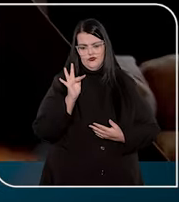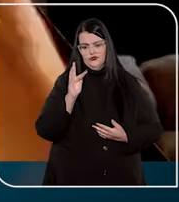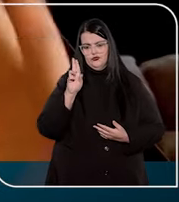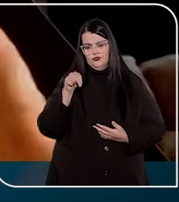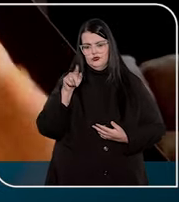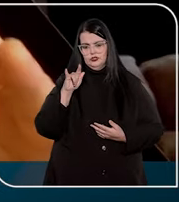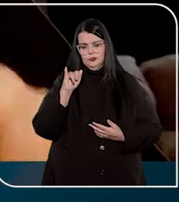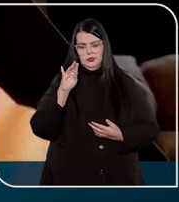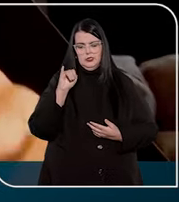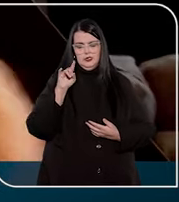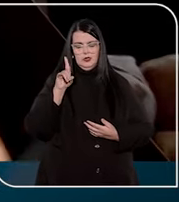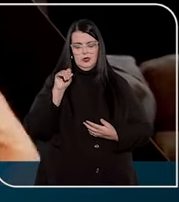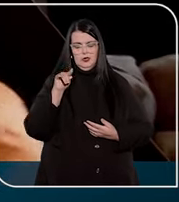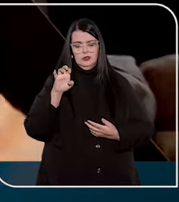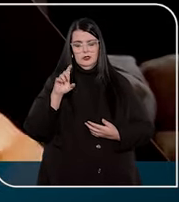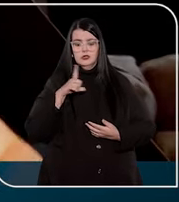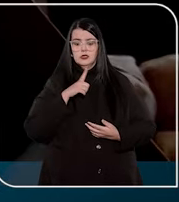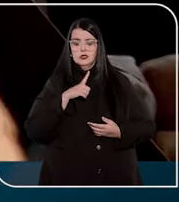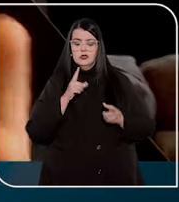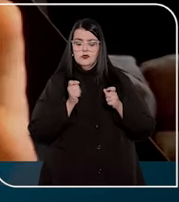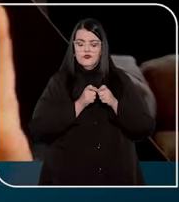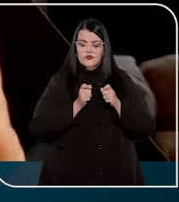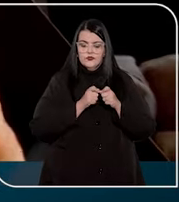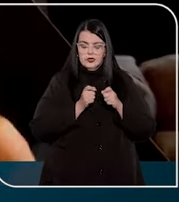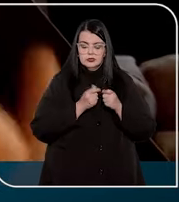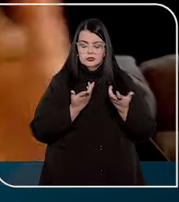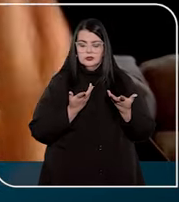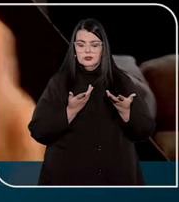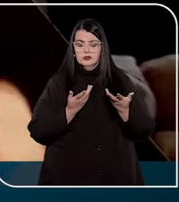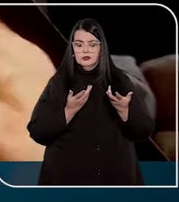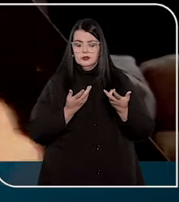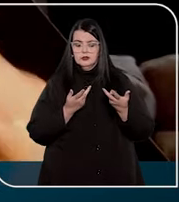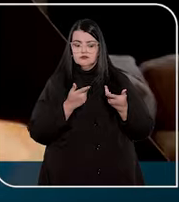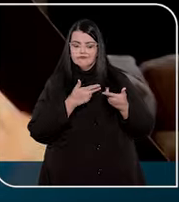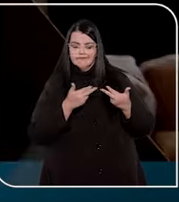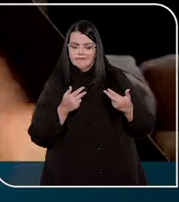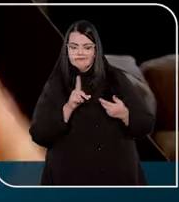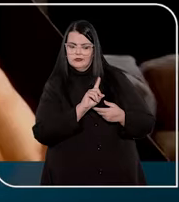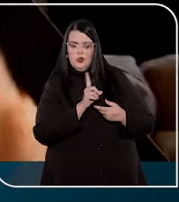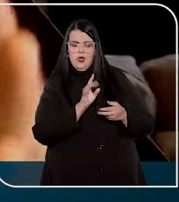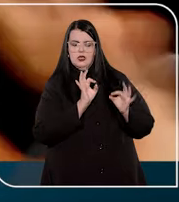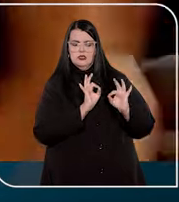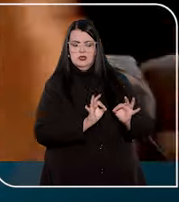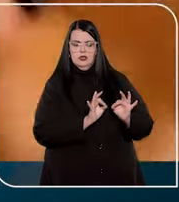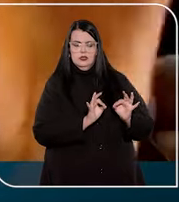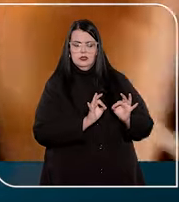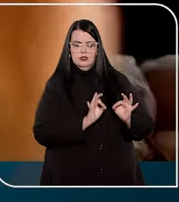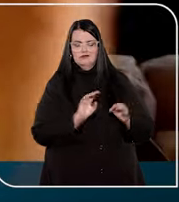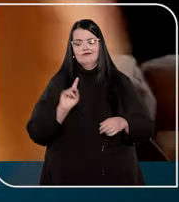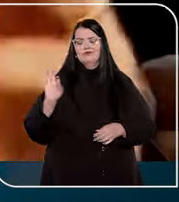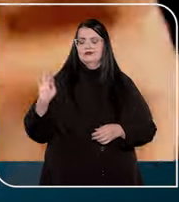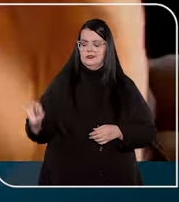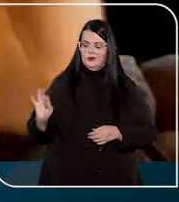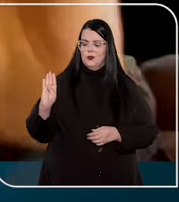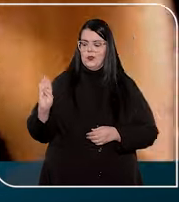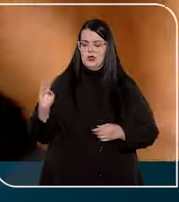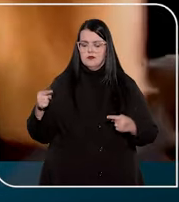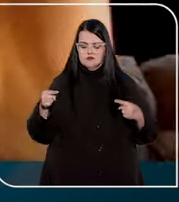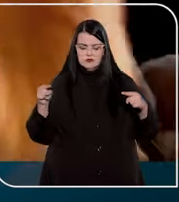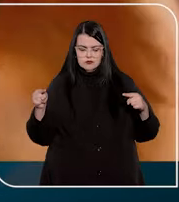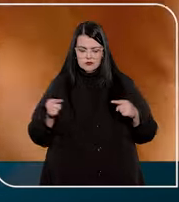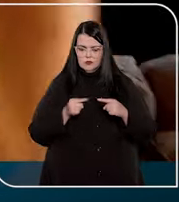aplicada quando a gente faz uma coisa A, não era a correta, era a B. Mas tudo bate,